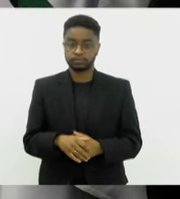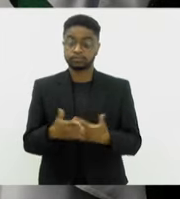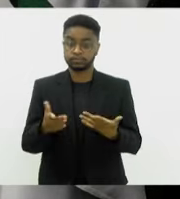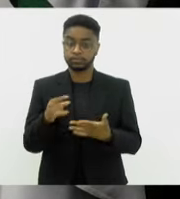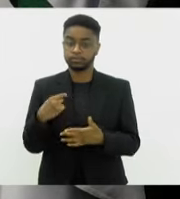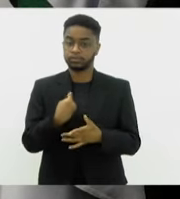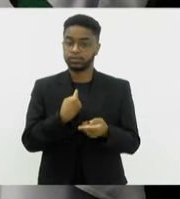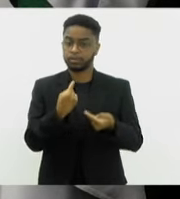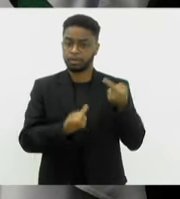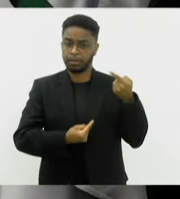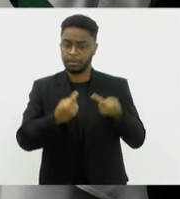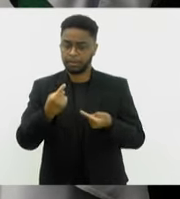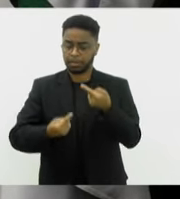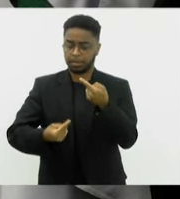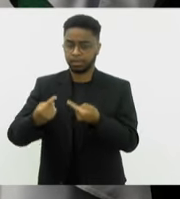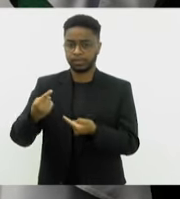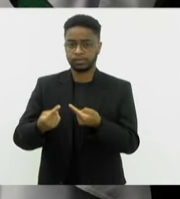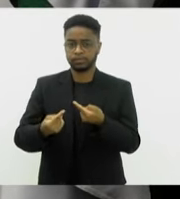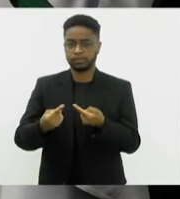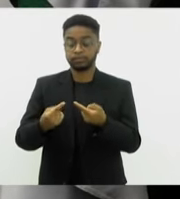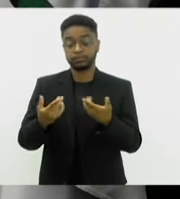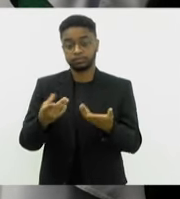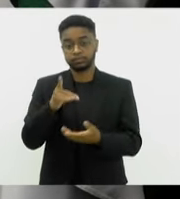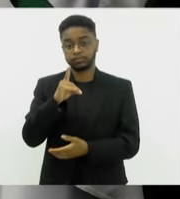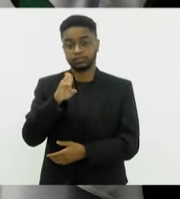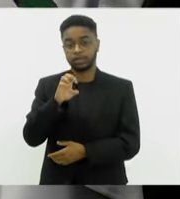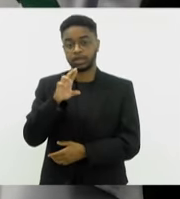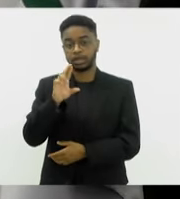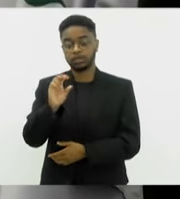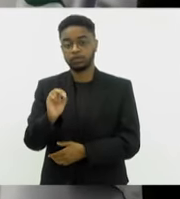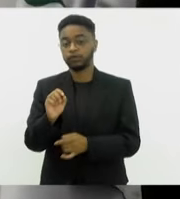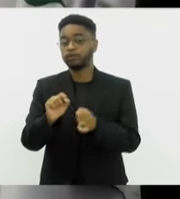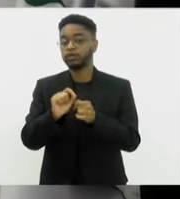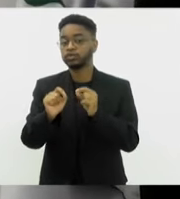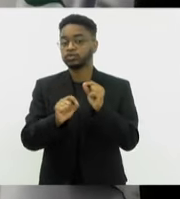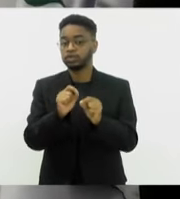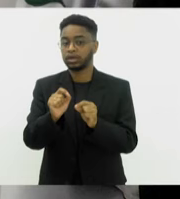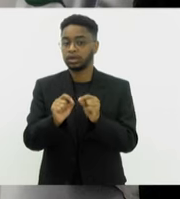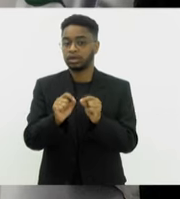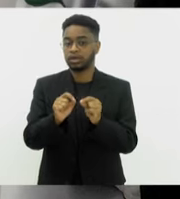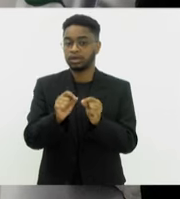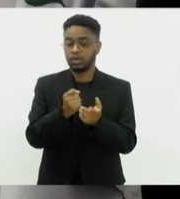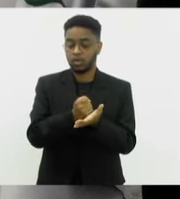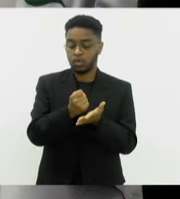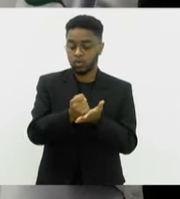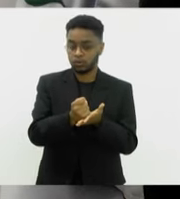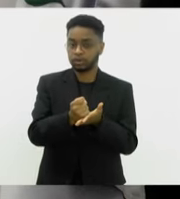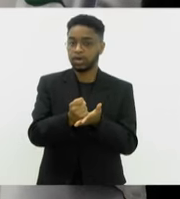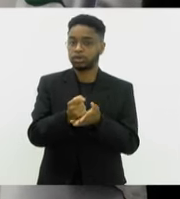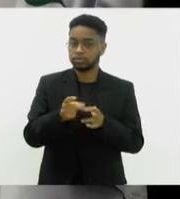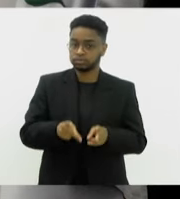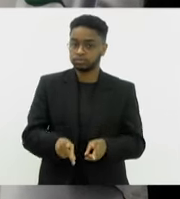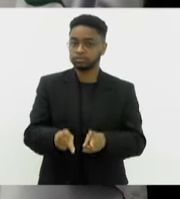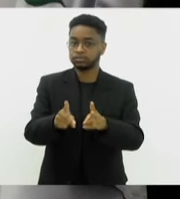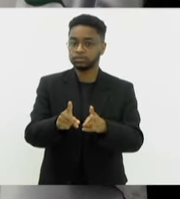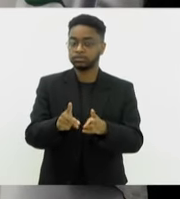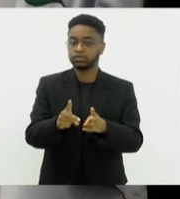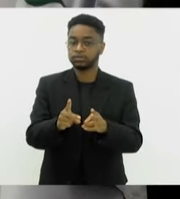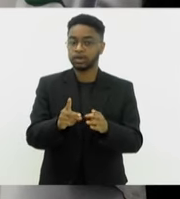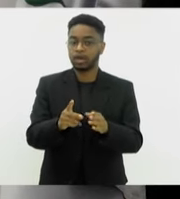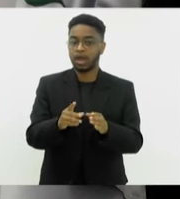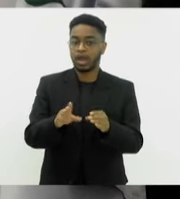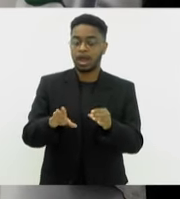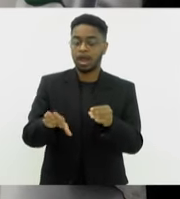discussão toda, o Detro teve a pachorra de renovar o contrato, ampliando em quase 2 milhões de